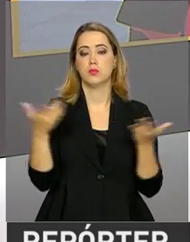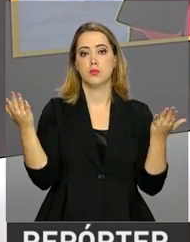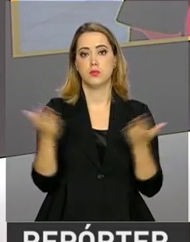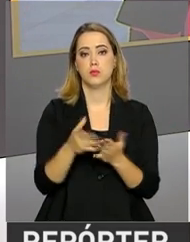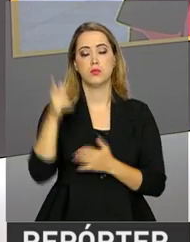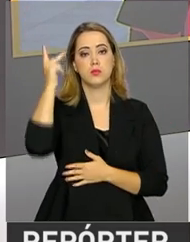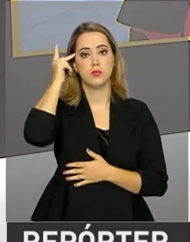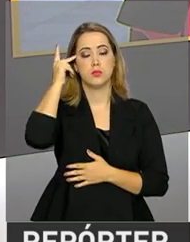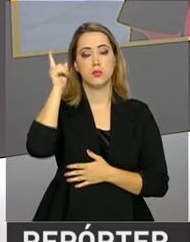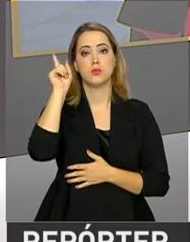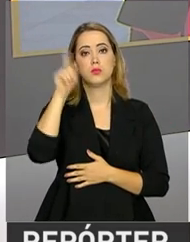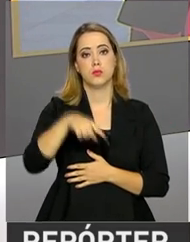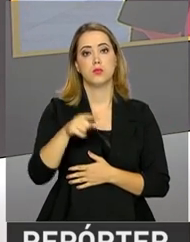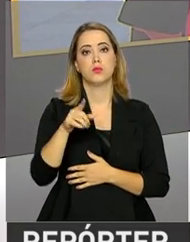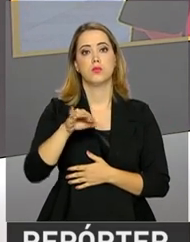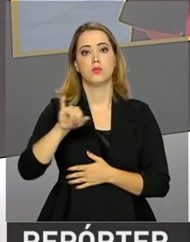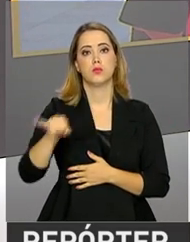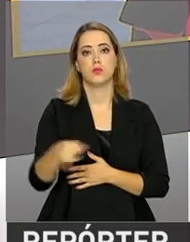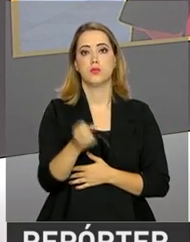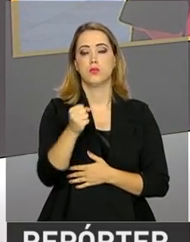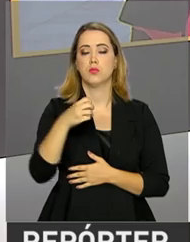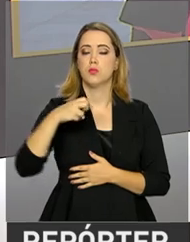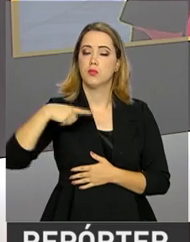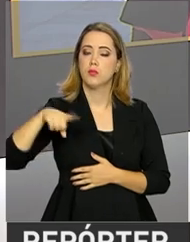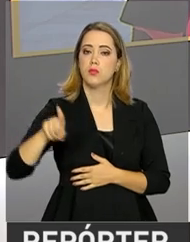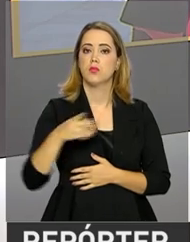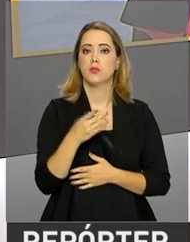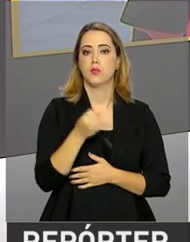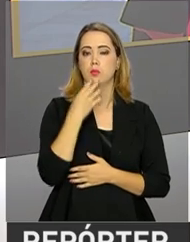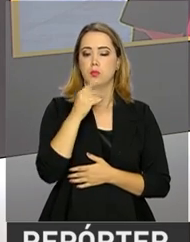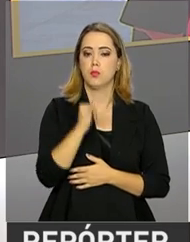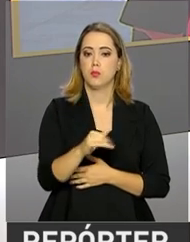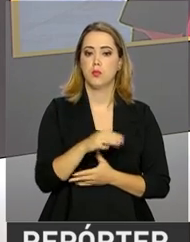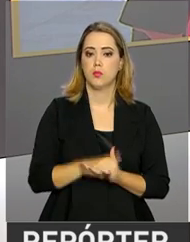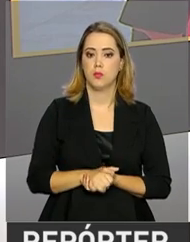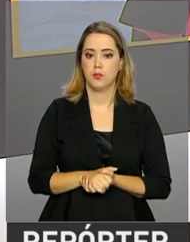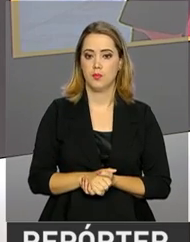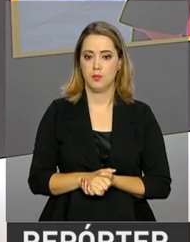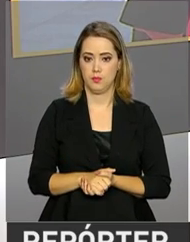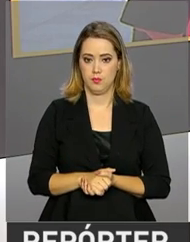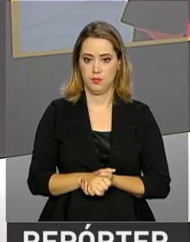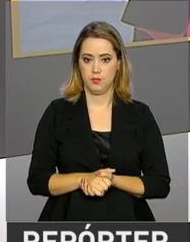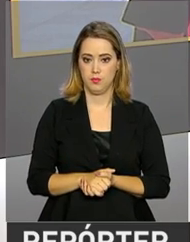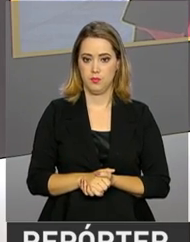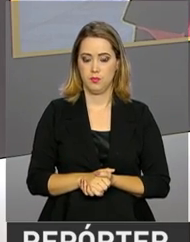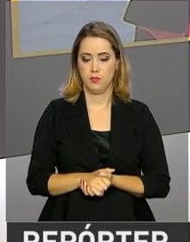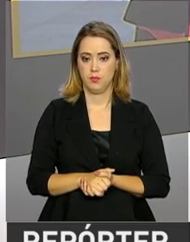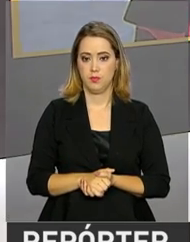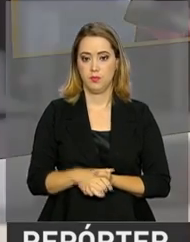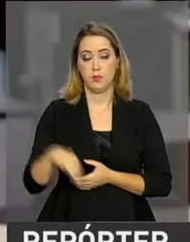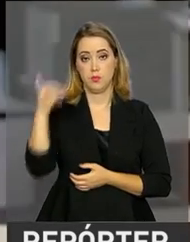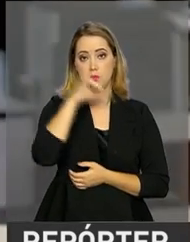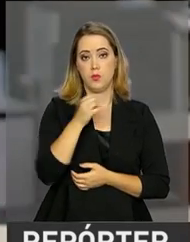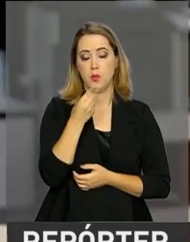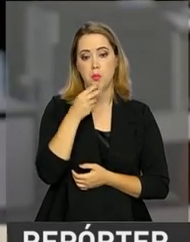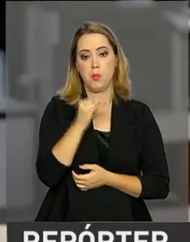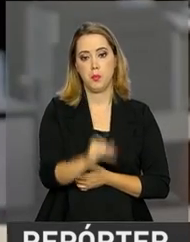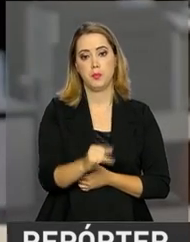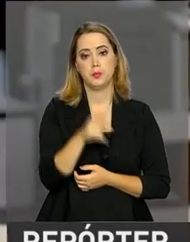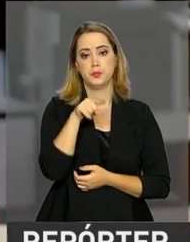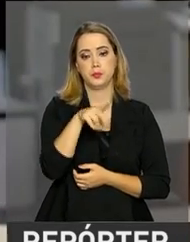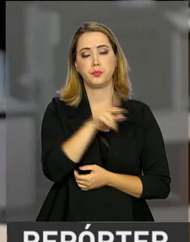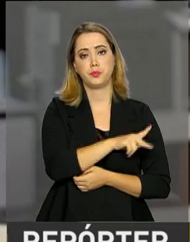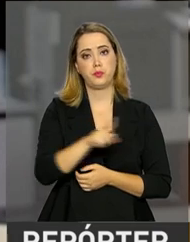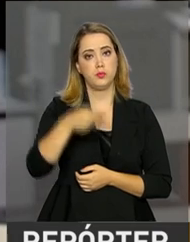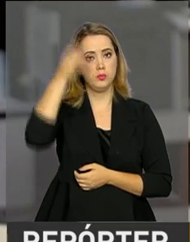capital paulista é o repórter José luí Filho Oi Zé Bom dia olá Leandro Bom dia é o presidente Michel